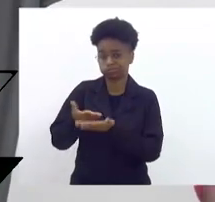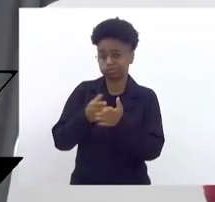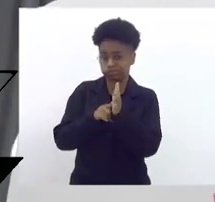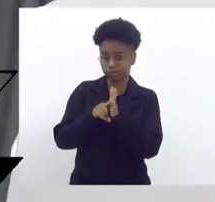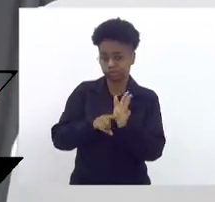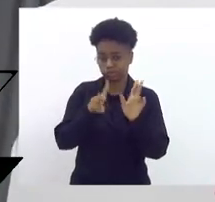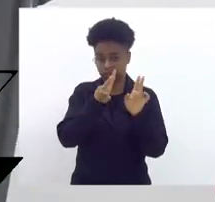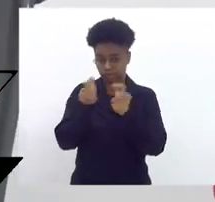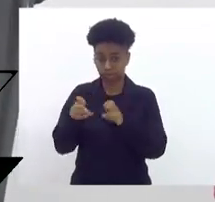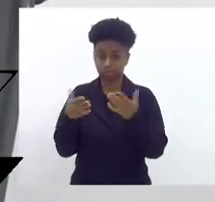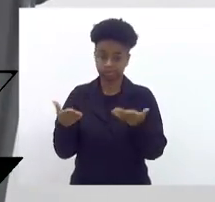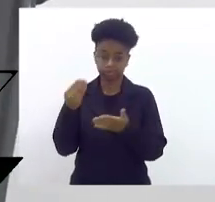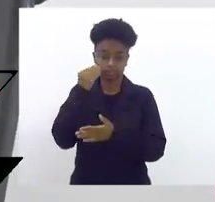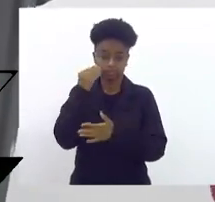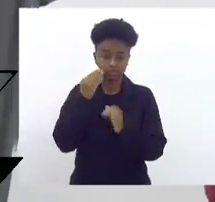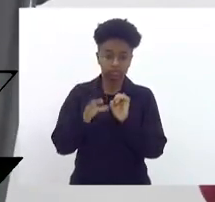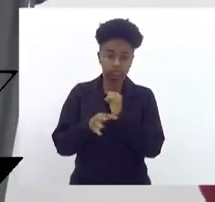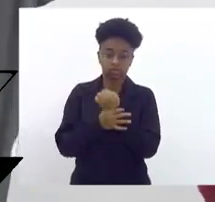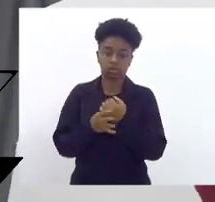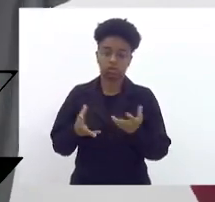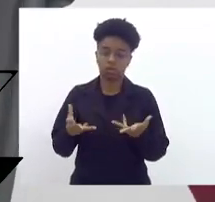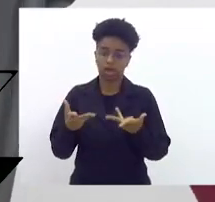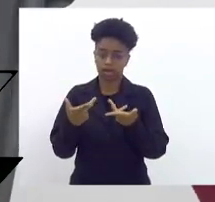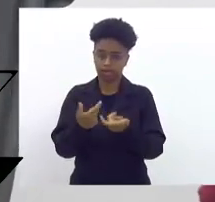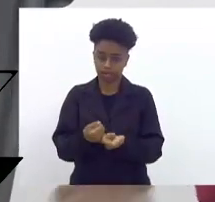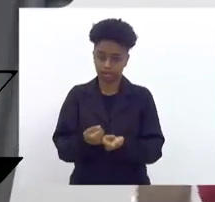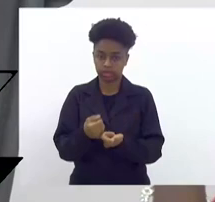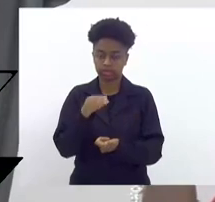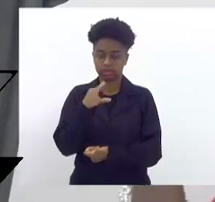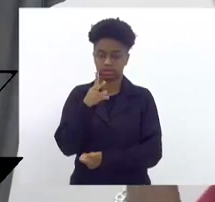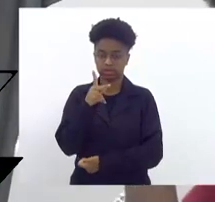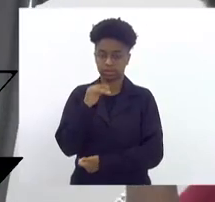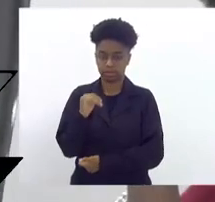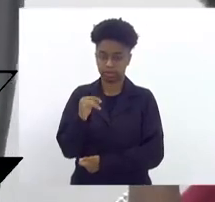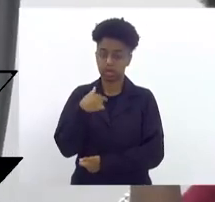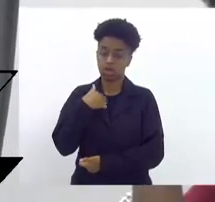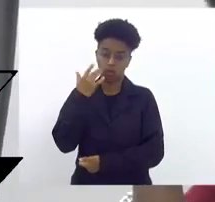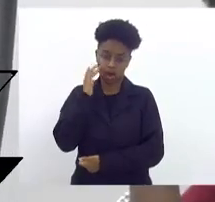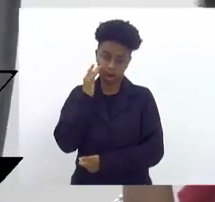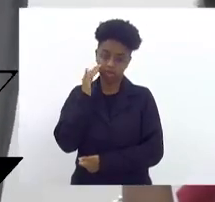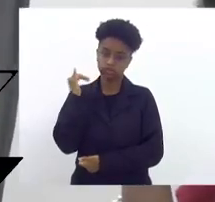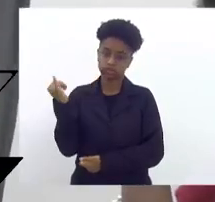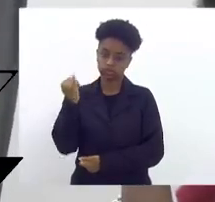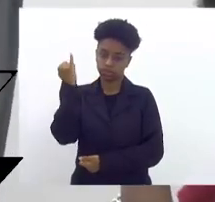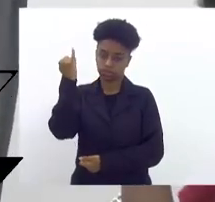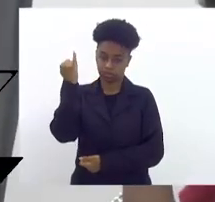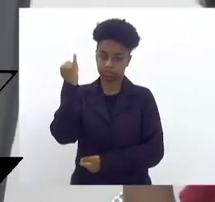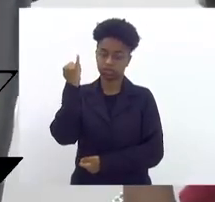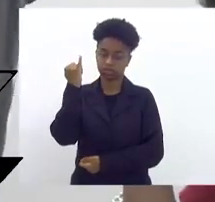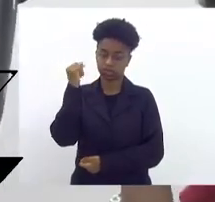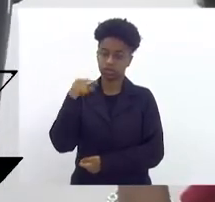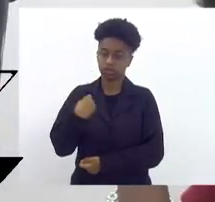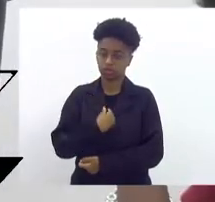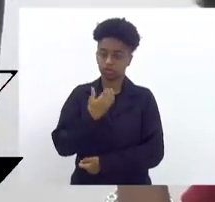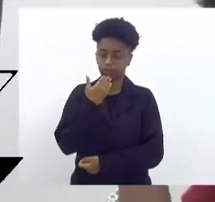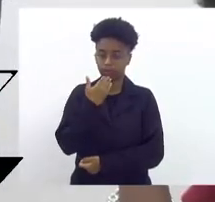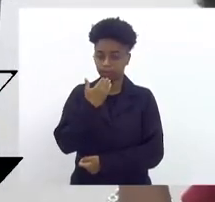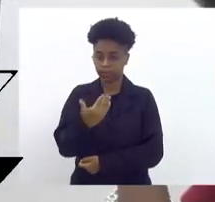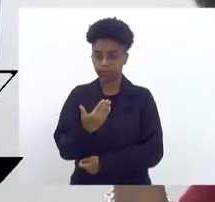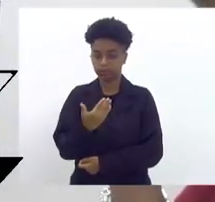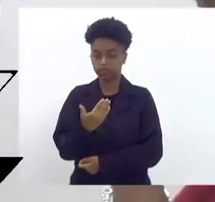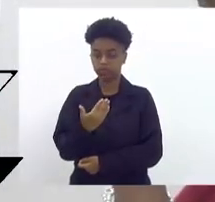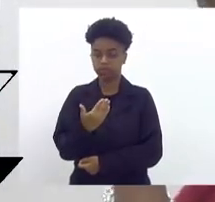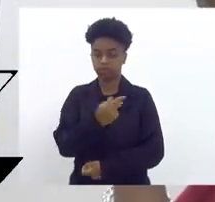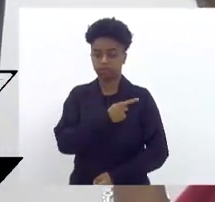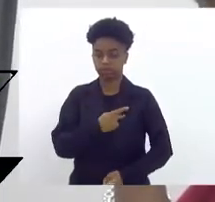para garantir a qualidade desta CPI acho que valeria o esforço da gente solicitar a